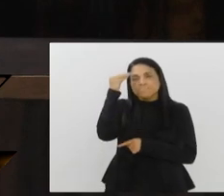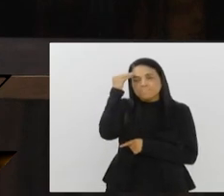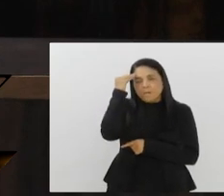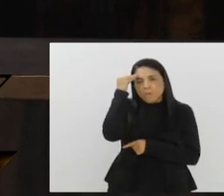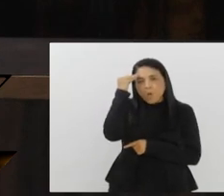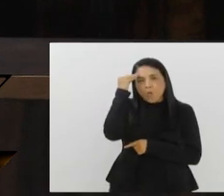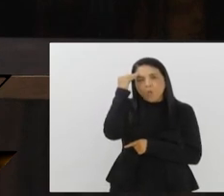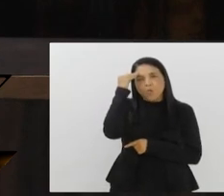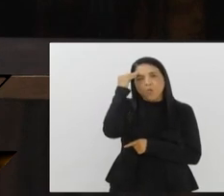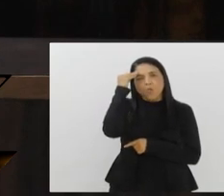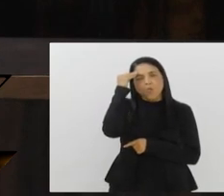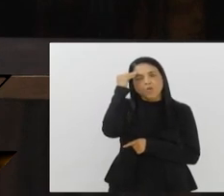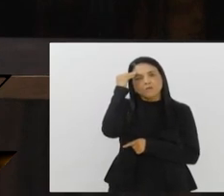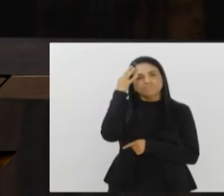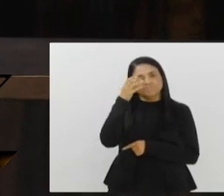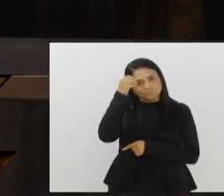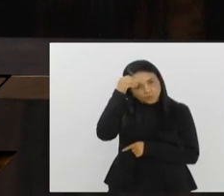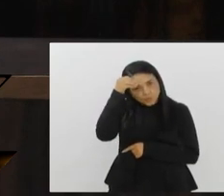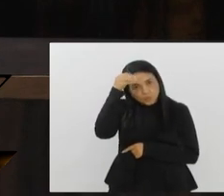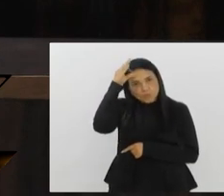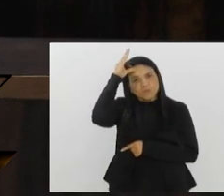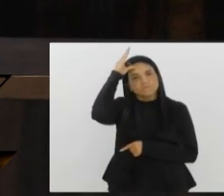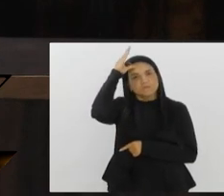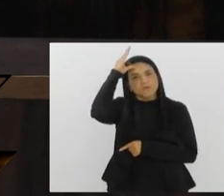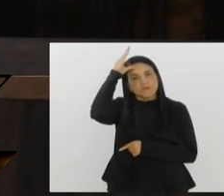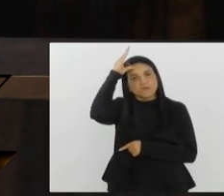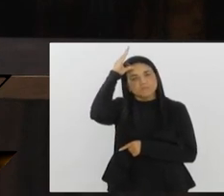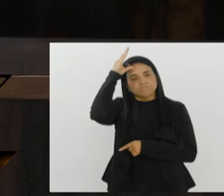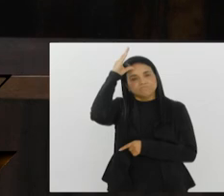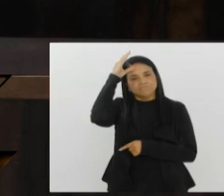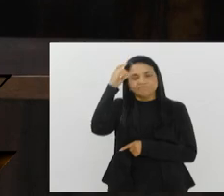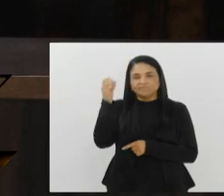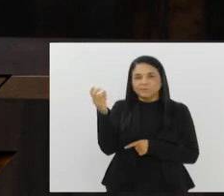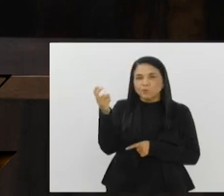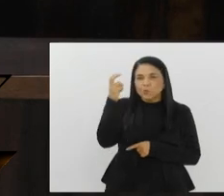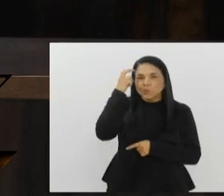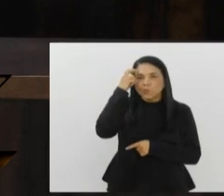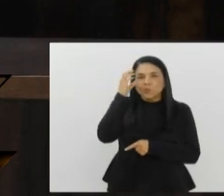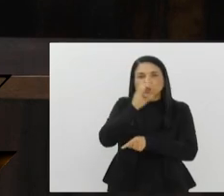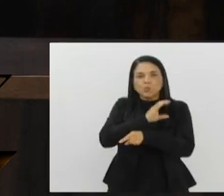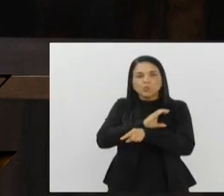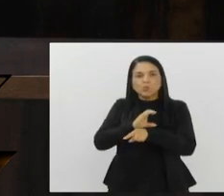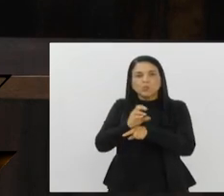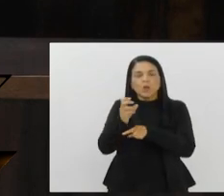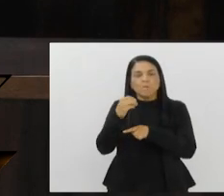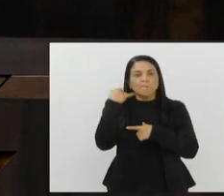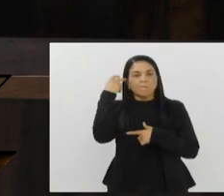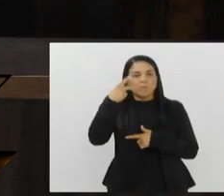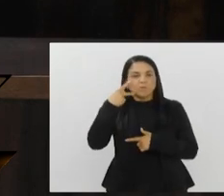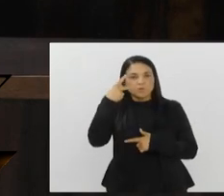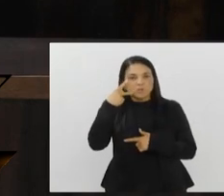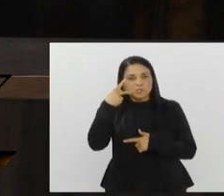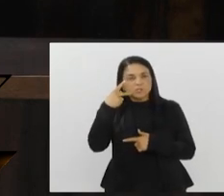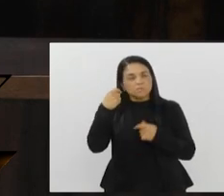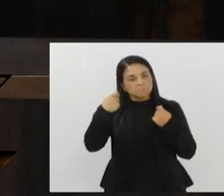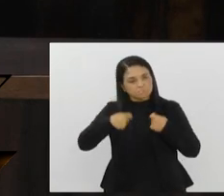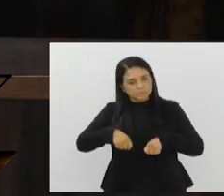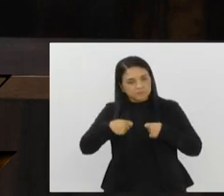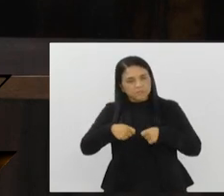questão do conhecimento a questão da cultura política que se tem que ter para